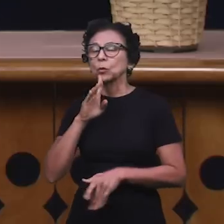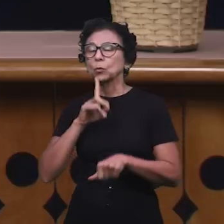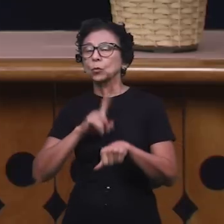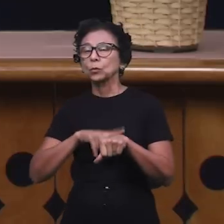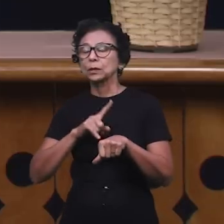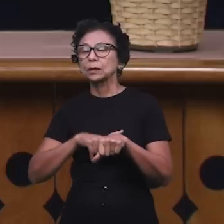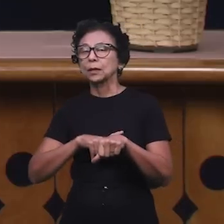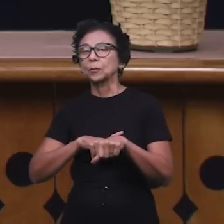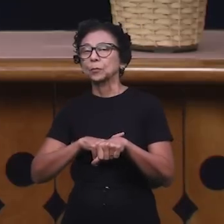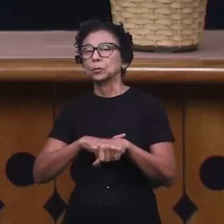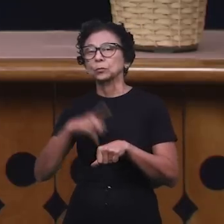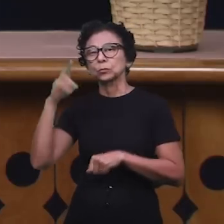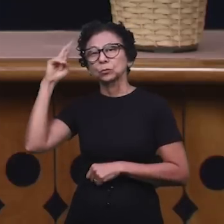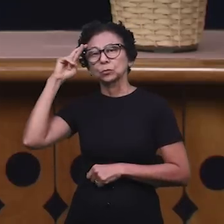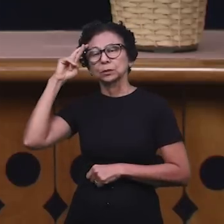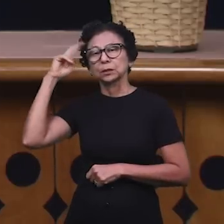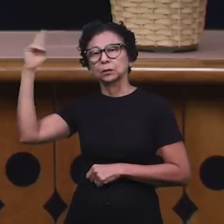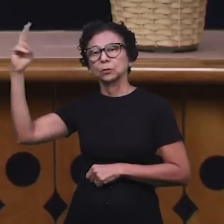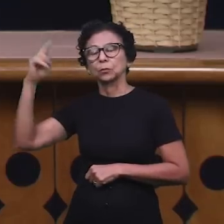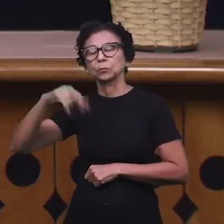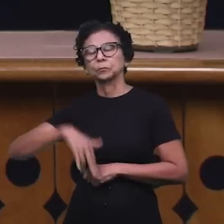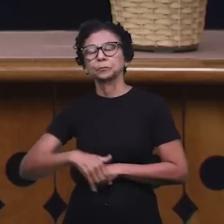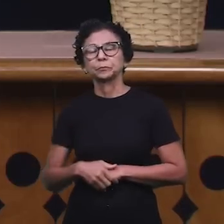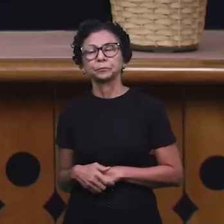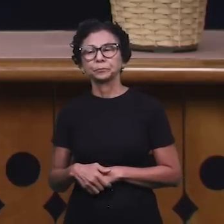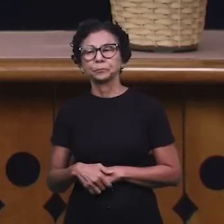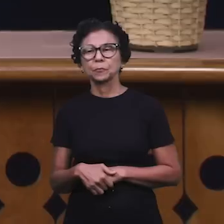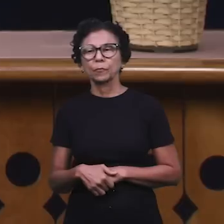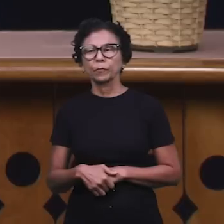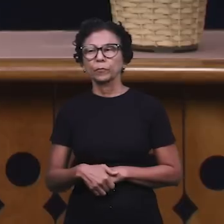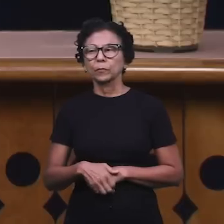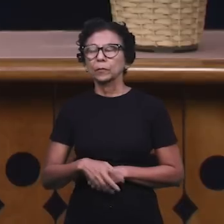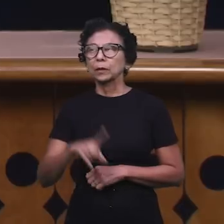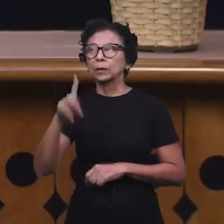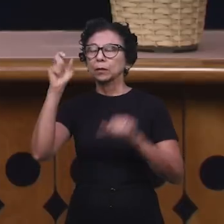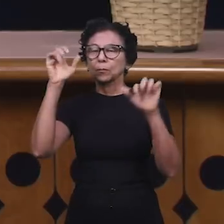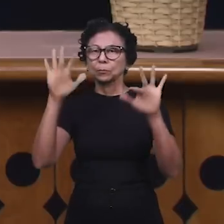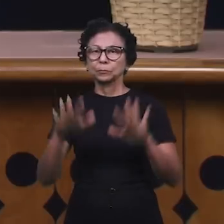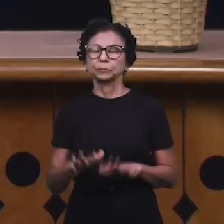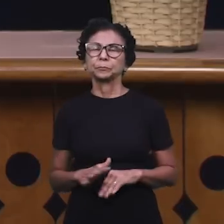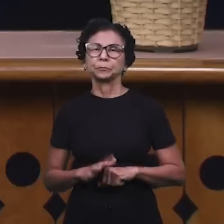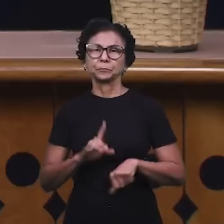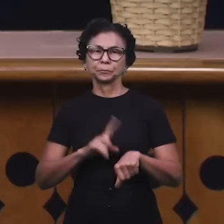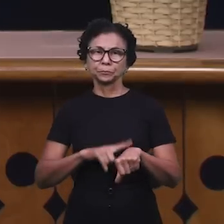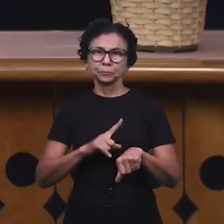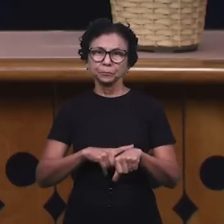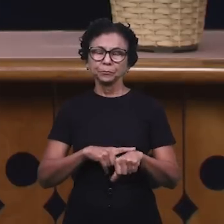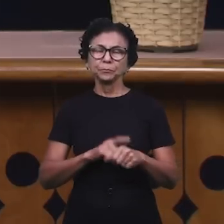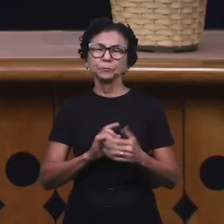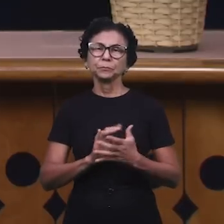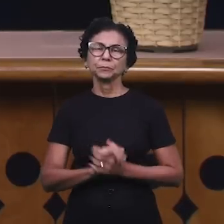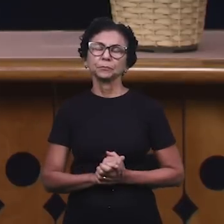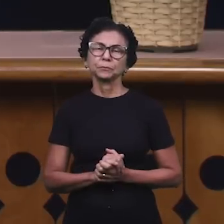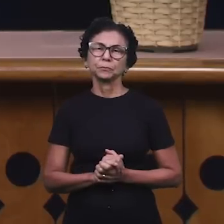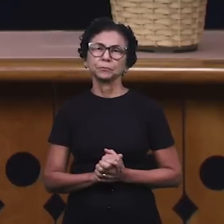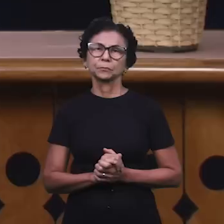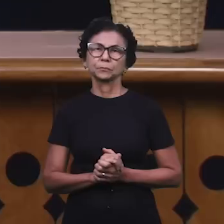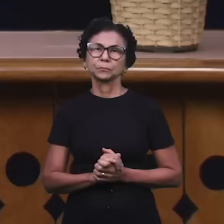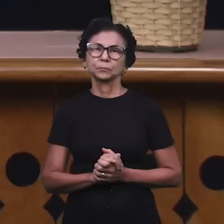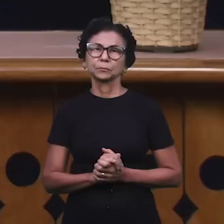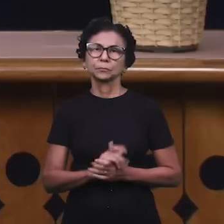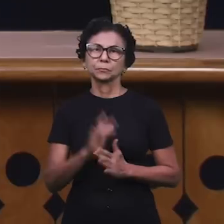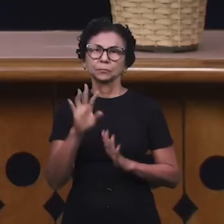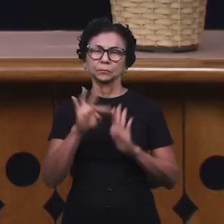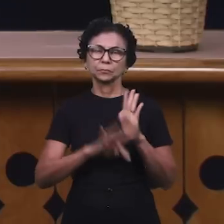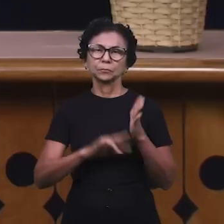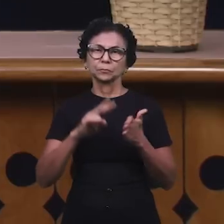Louvado seja o nome do Senhor. Pedimos ao nosso Deus que abençoe esse momento da sua palavra. O nosso assunto